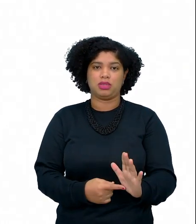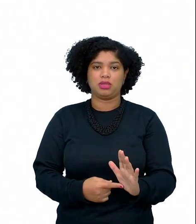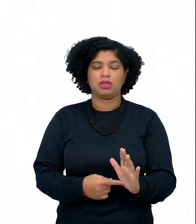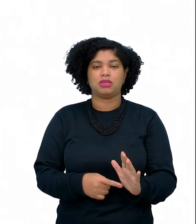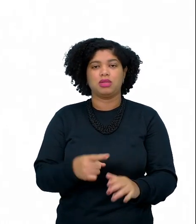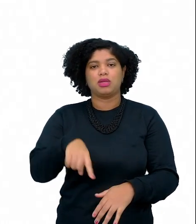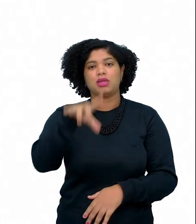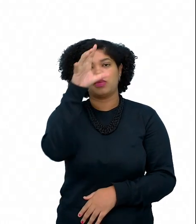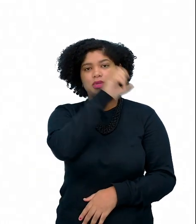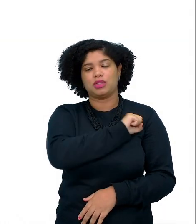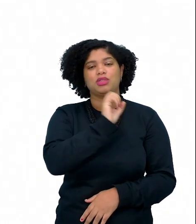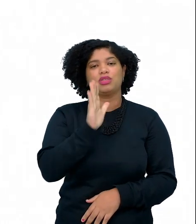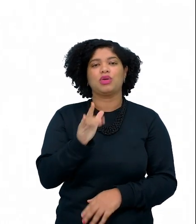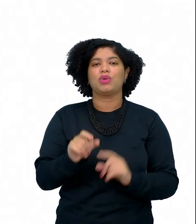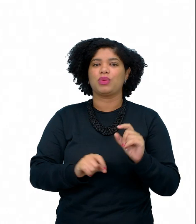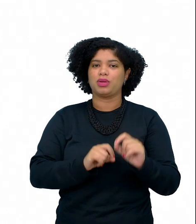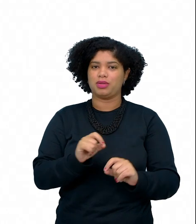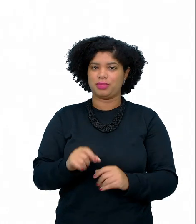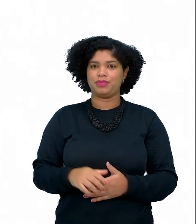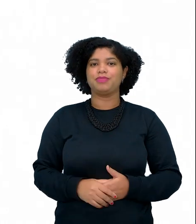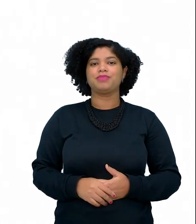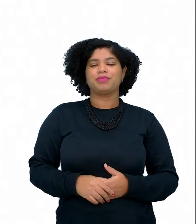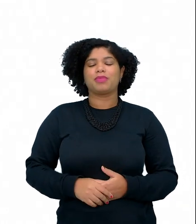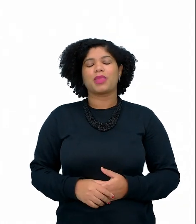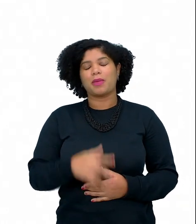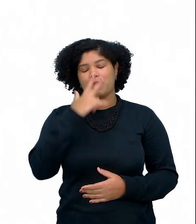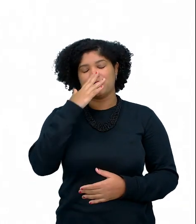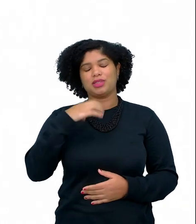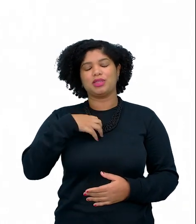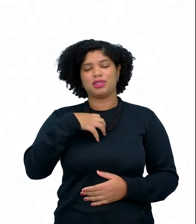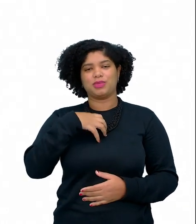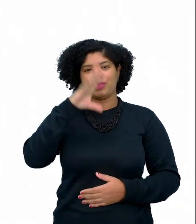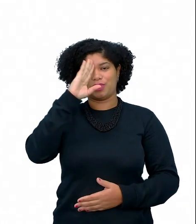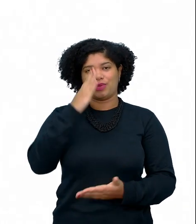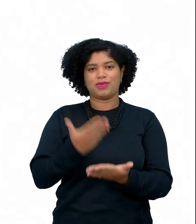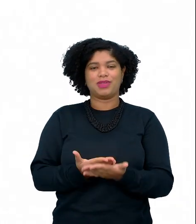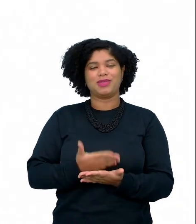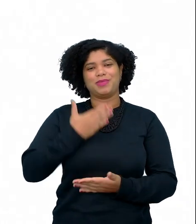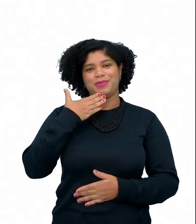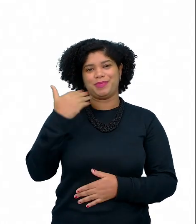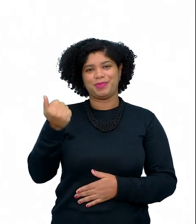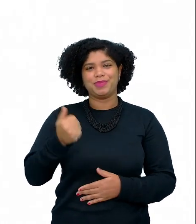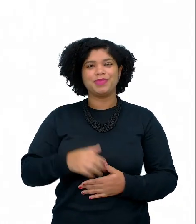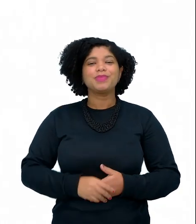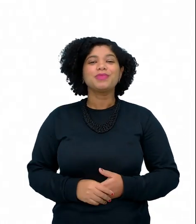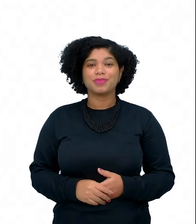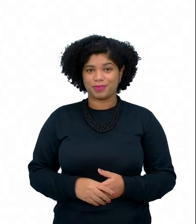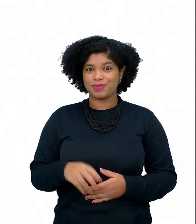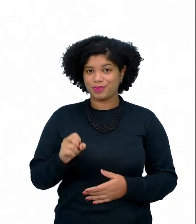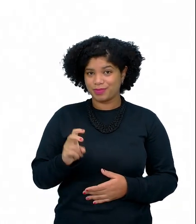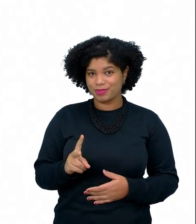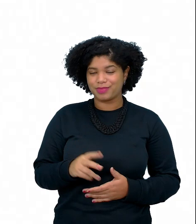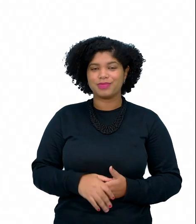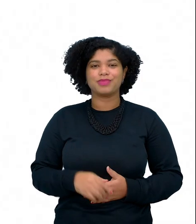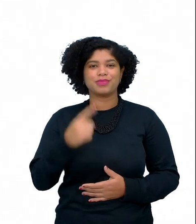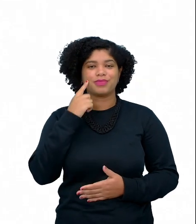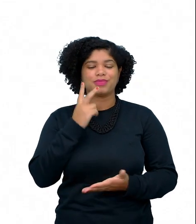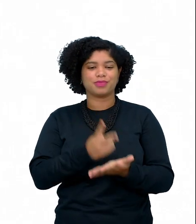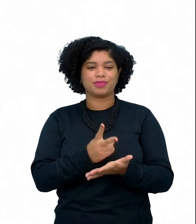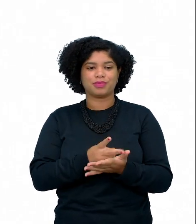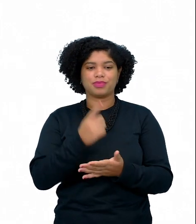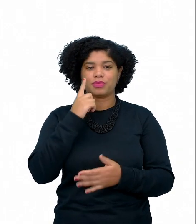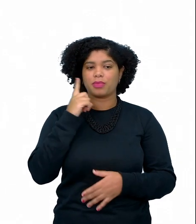que eles aprenderam. E aí eles se sentem mais confiantes, inclusive. certo? Continuando aqui a